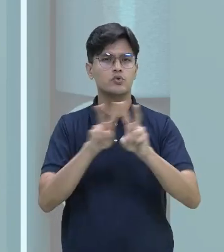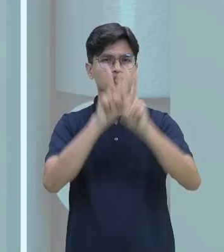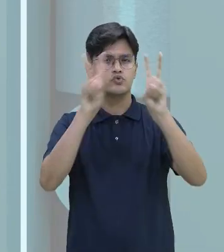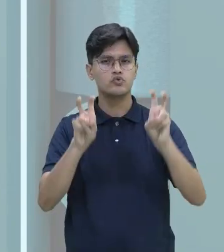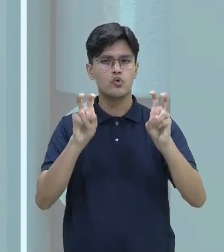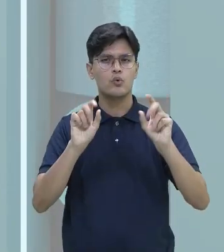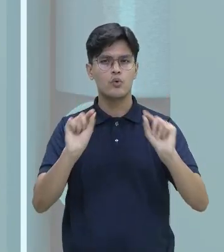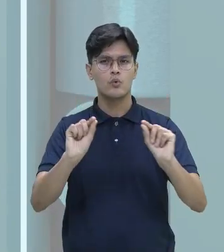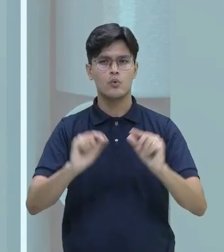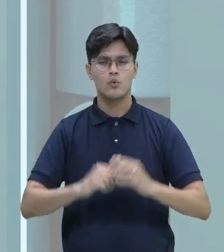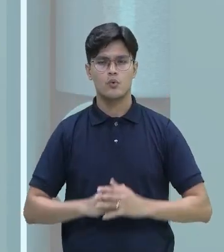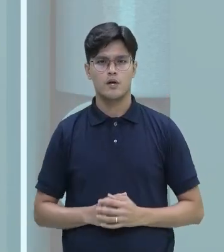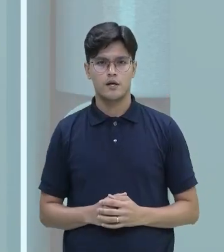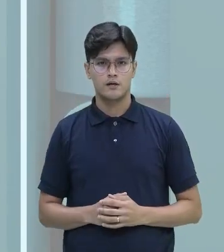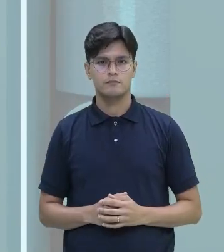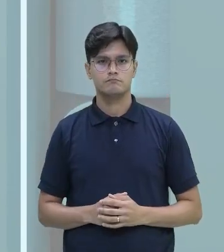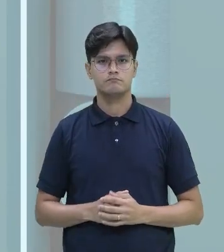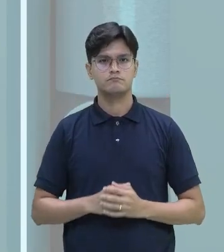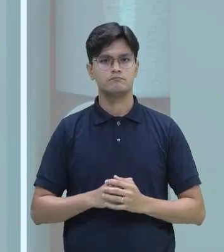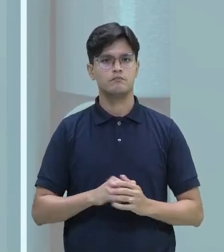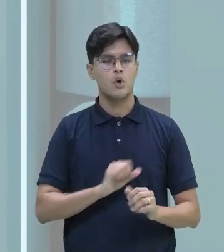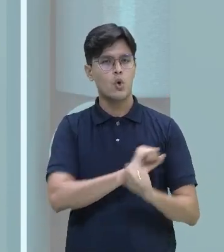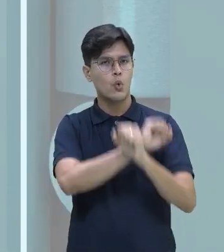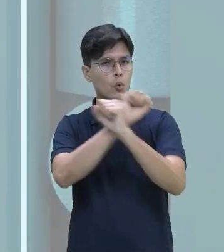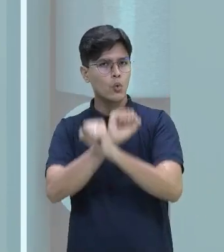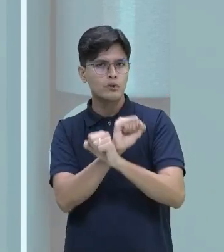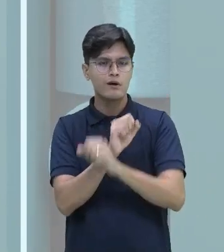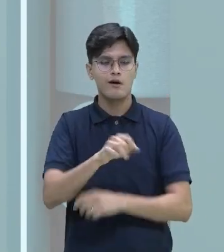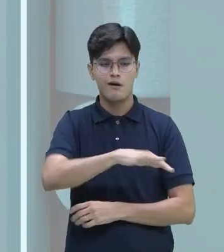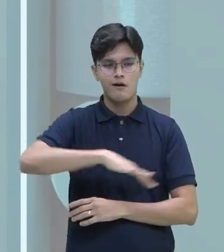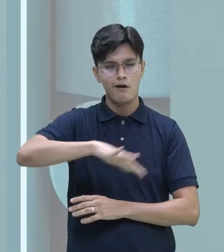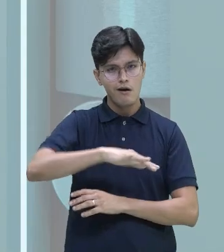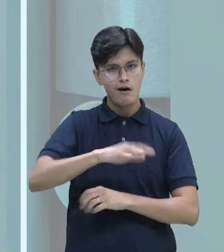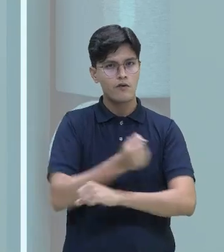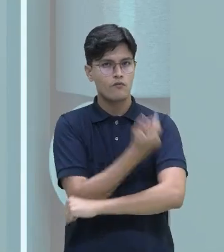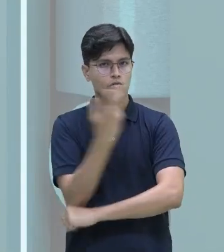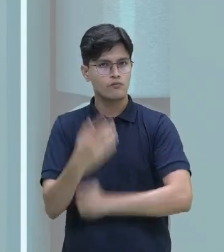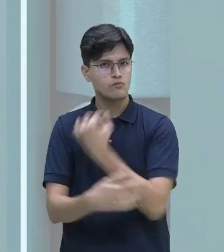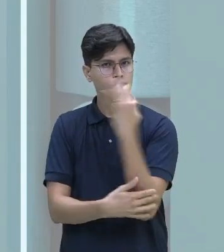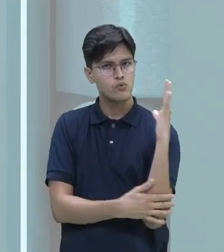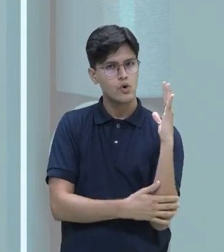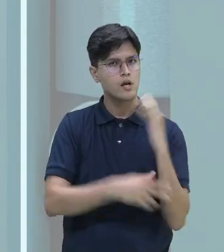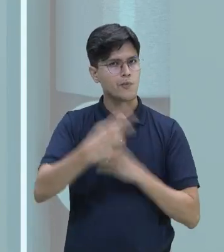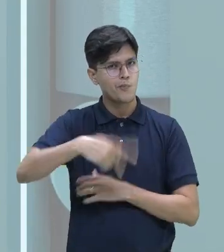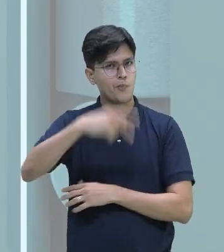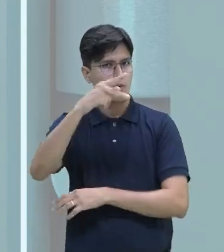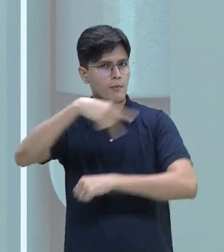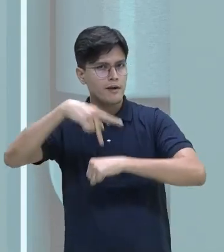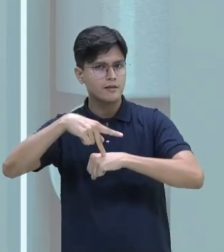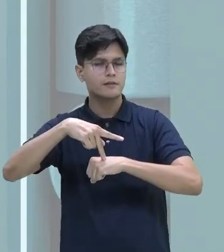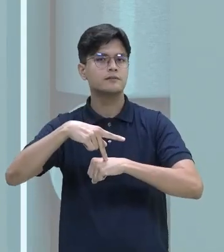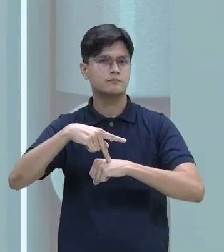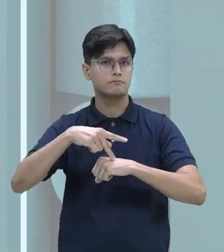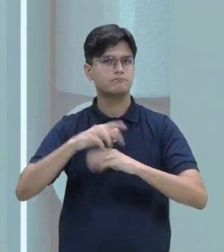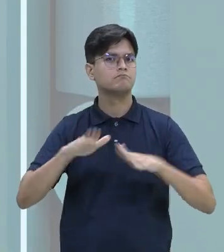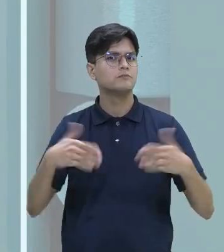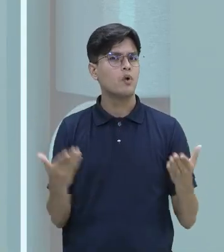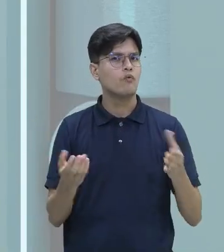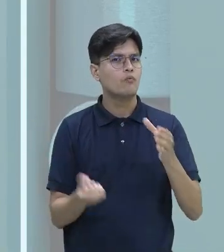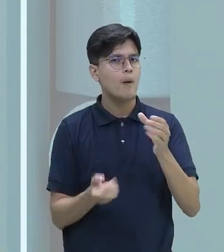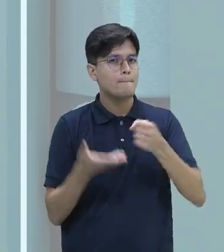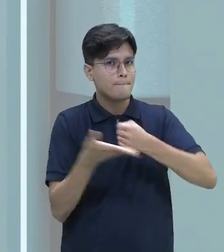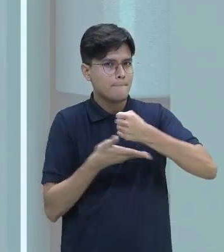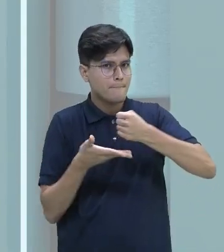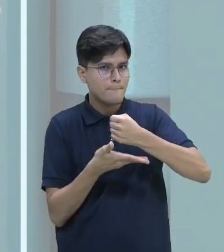por exemplo, da preservação das áreas verdes no país. Qual é a fonte dessa pesquisa? Qual foi o